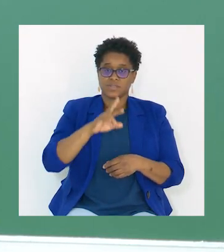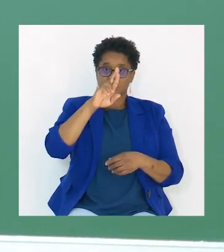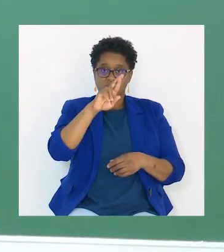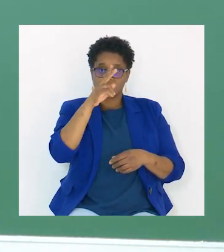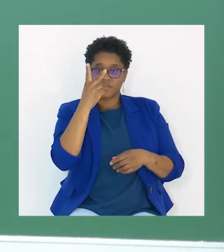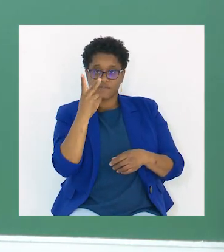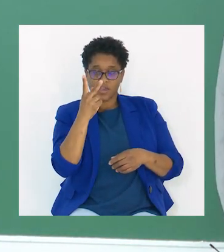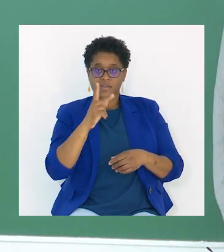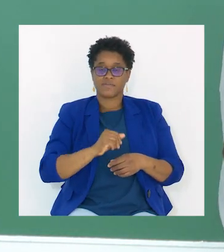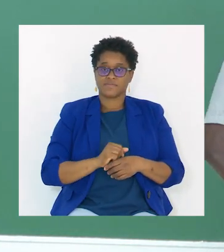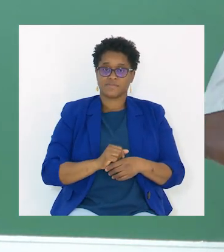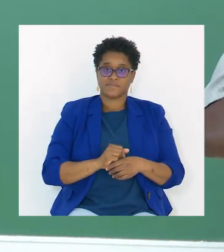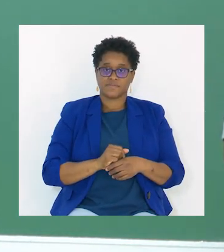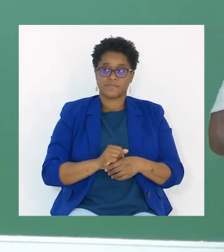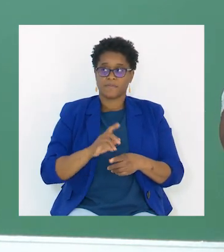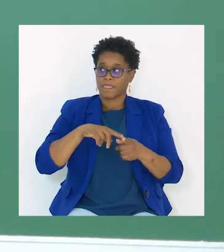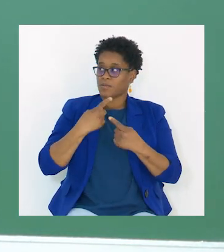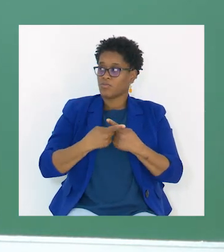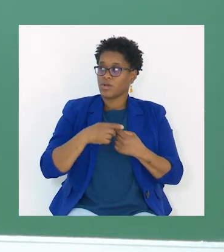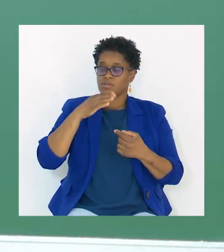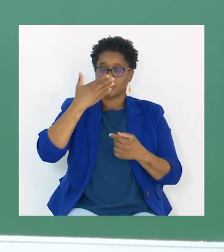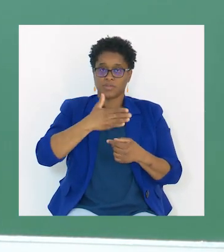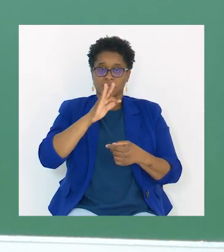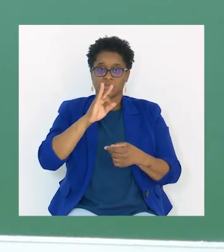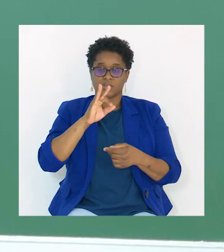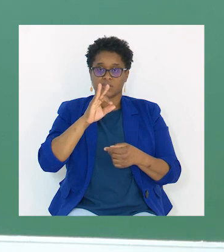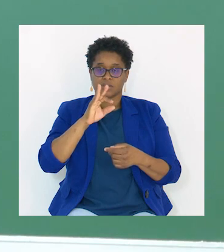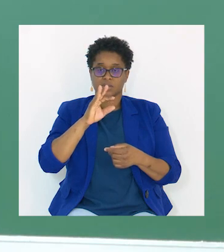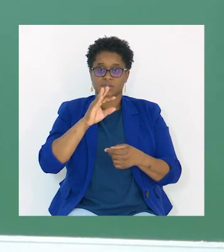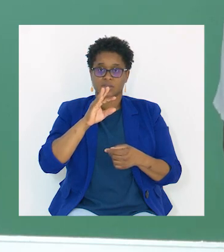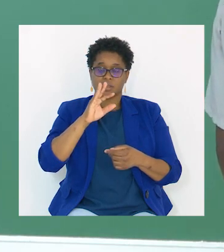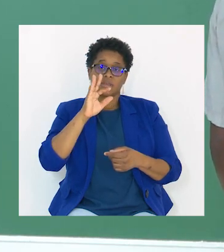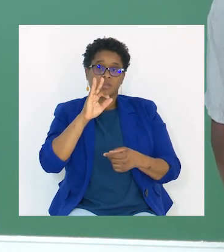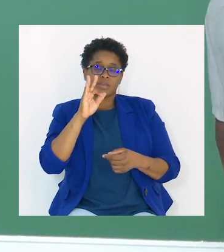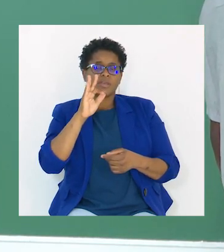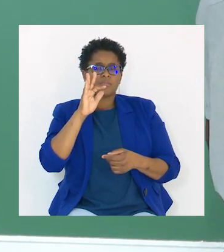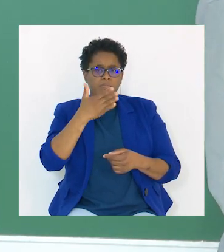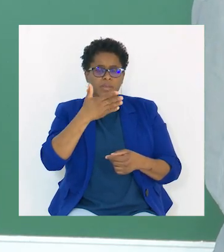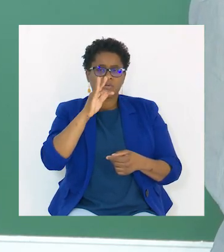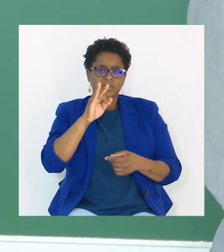15. Para o ano 1789, faz a mesma coisa.